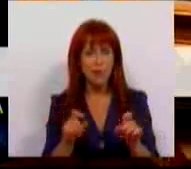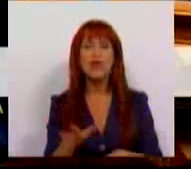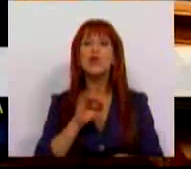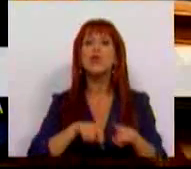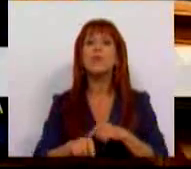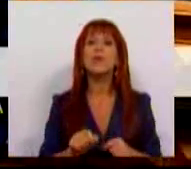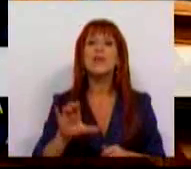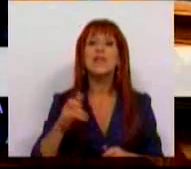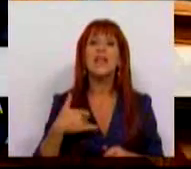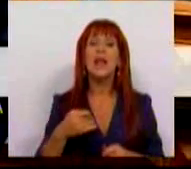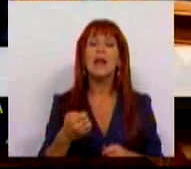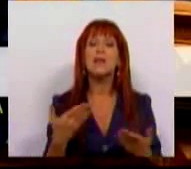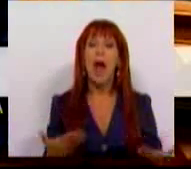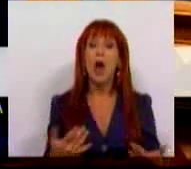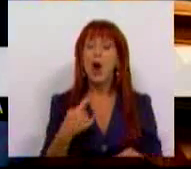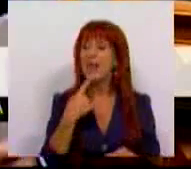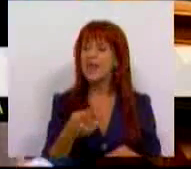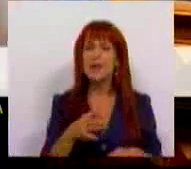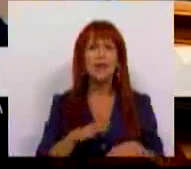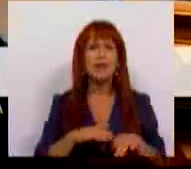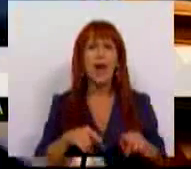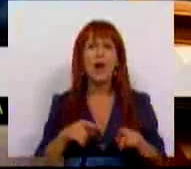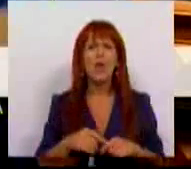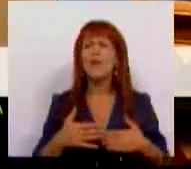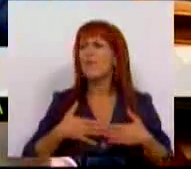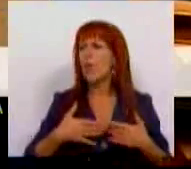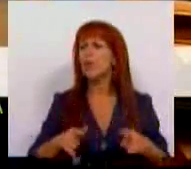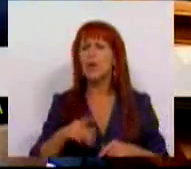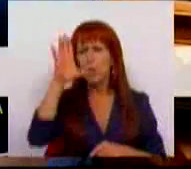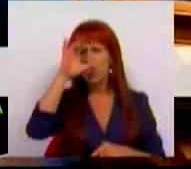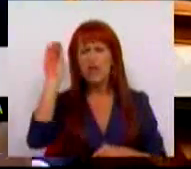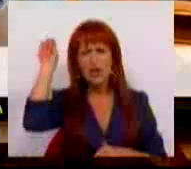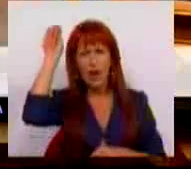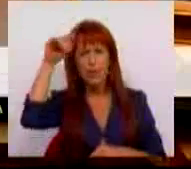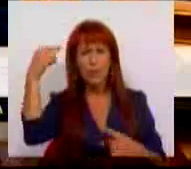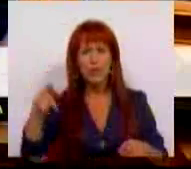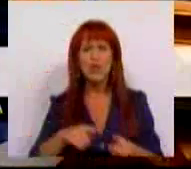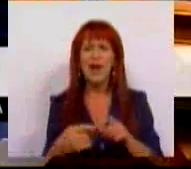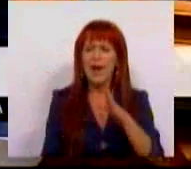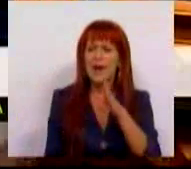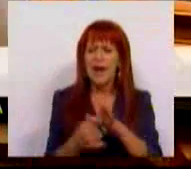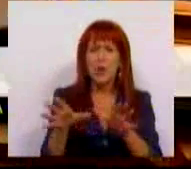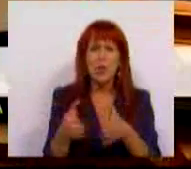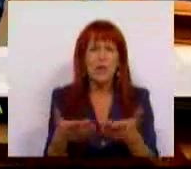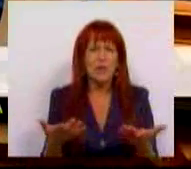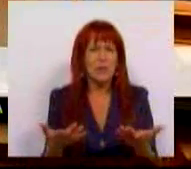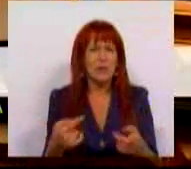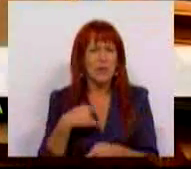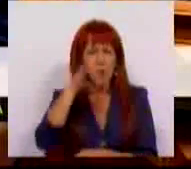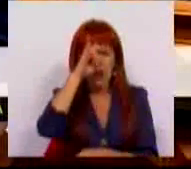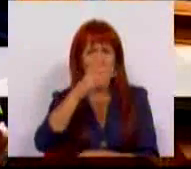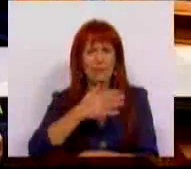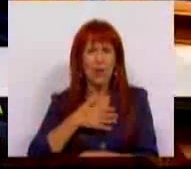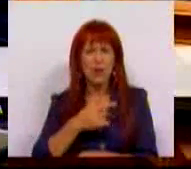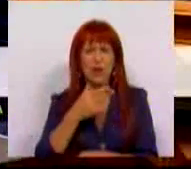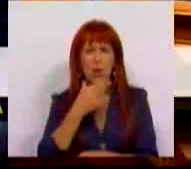deputado do CDS, que acabou de fazer uma referência, que existe agora uma vontade por parte do Governo da República em criar uma comissão. Isto faz-me lembrar